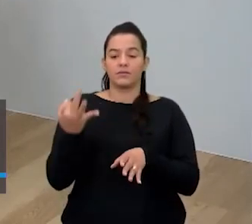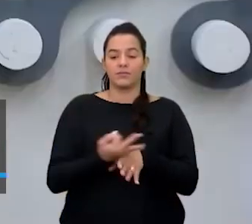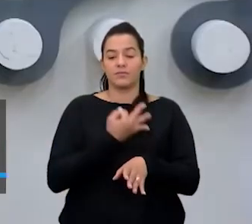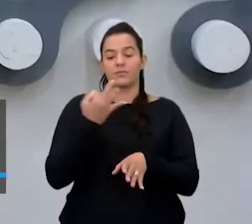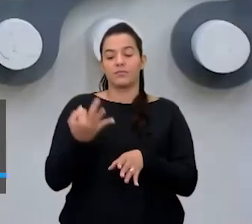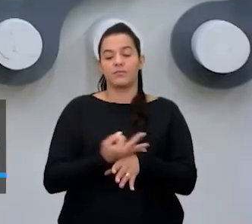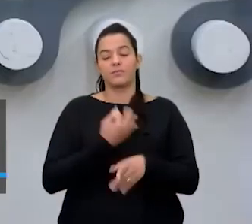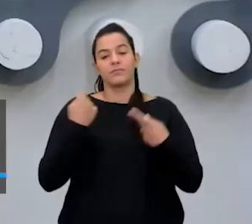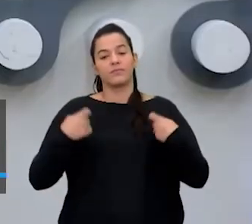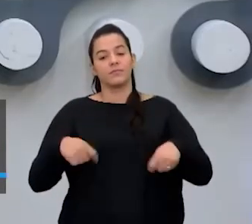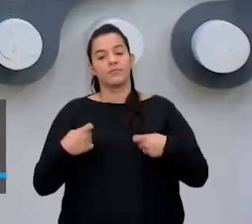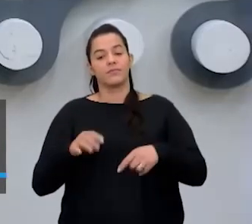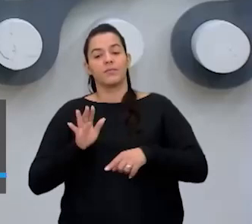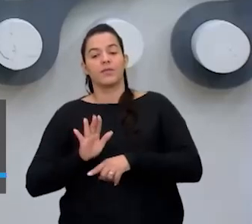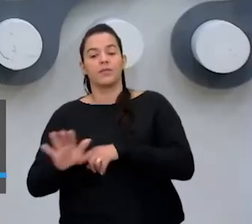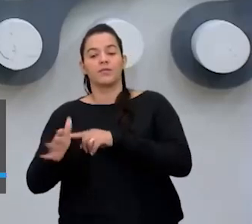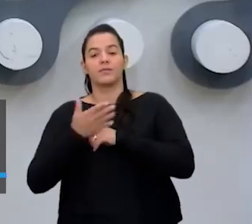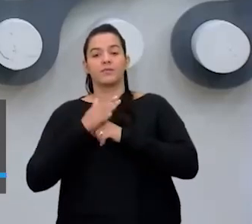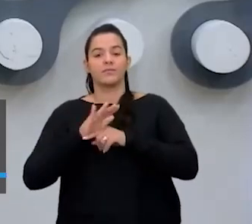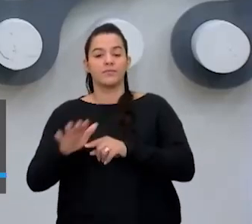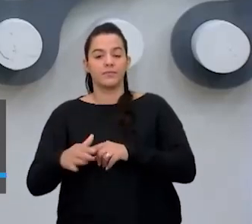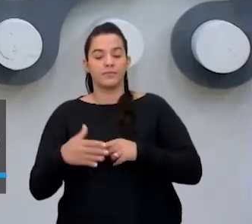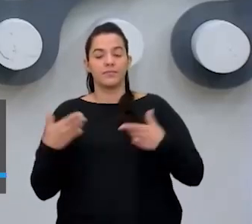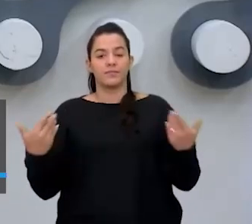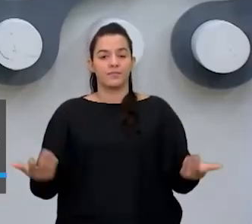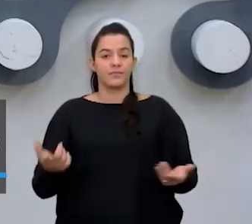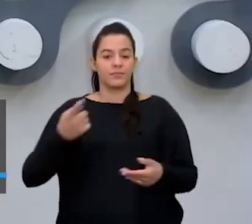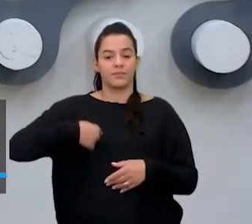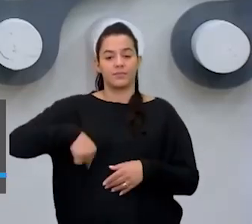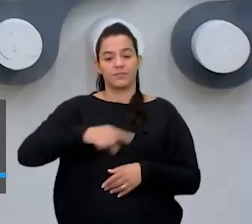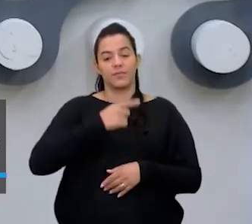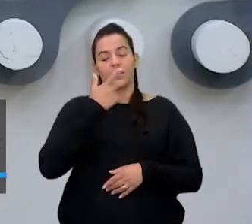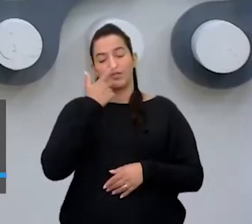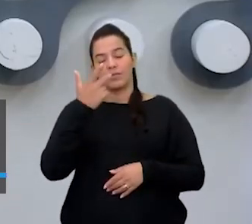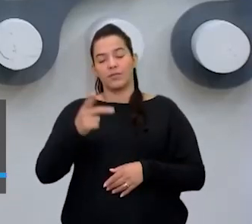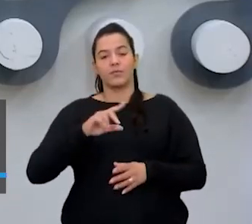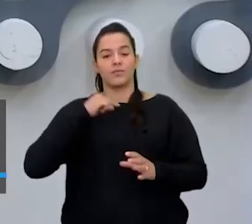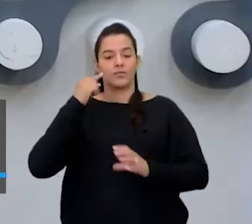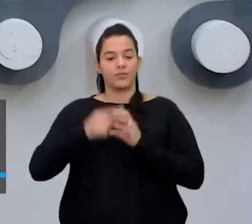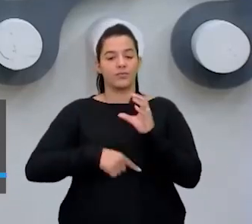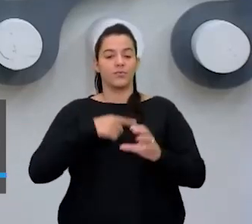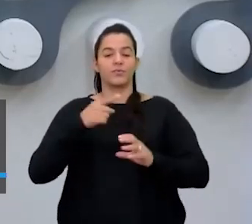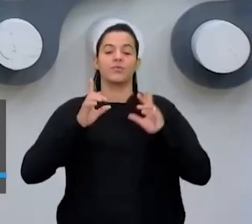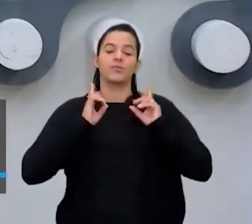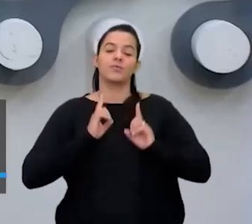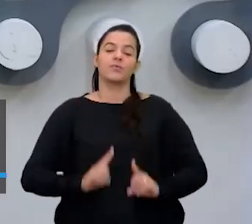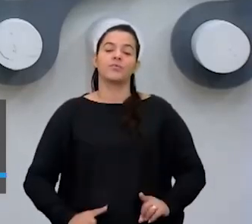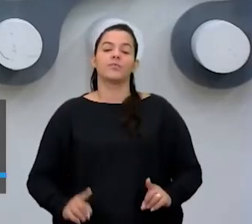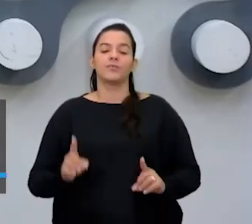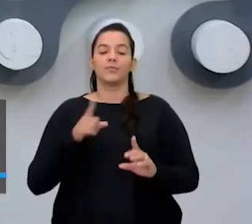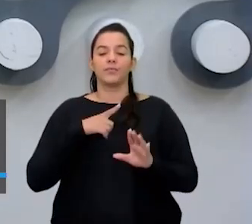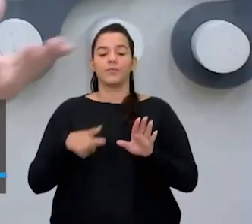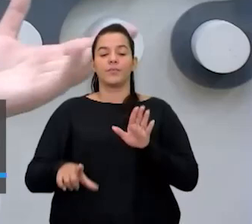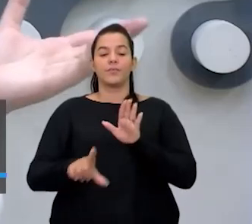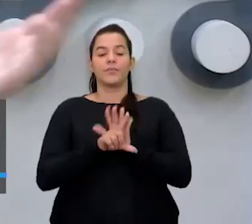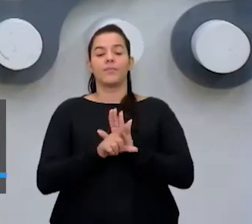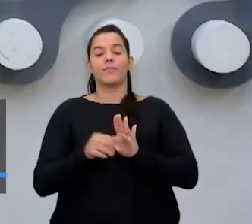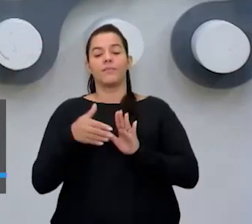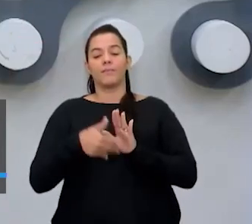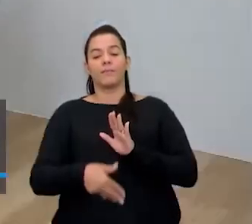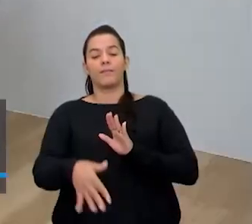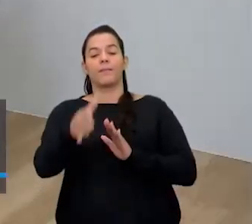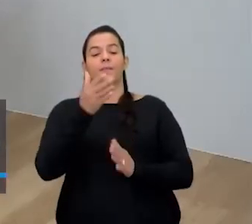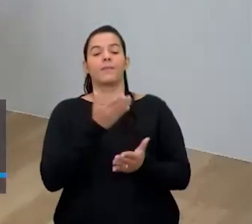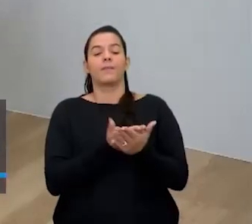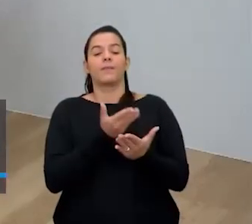Tolerância e solidariedade são palavras que aparecem, inclusive, na nossa Declaração Universal de Direitos Humanos. Possivelmente vai aparecer no decorrer